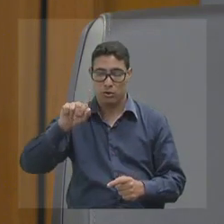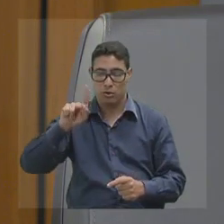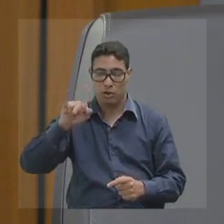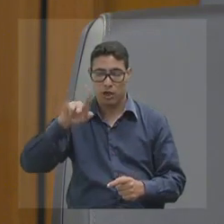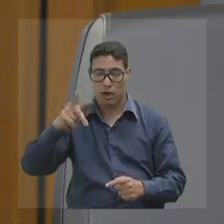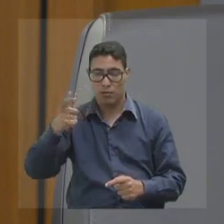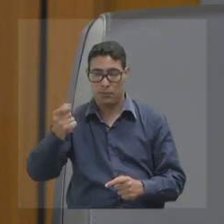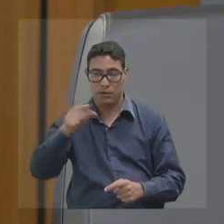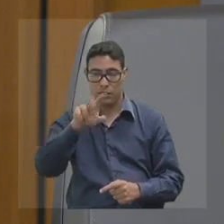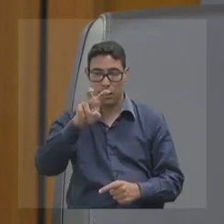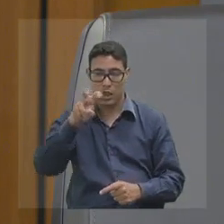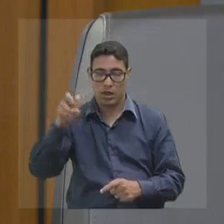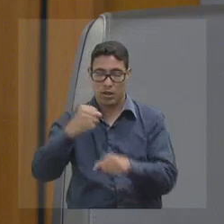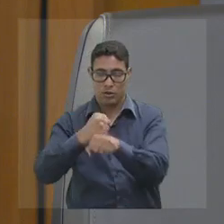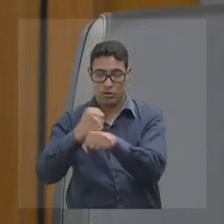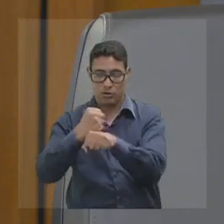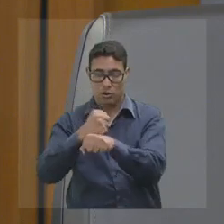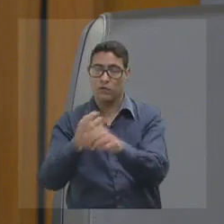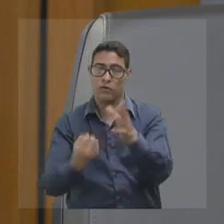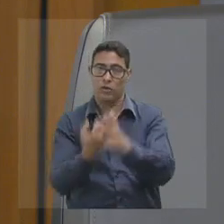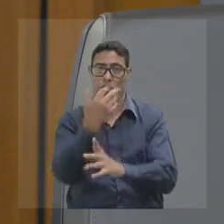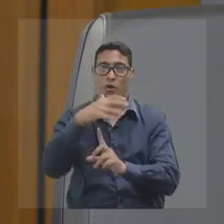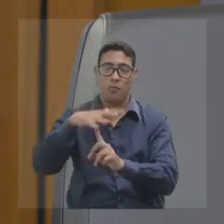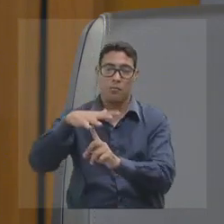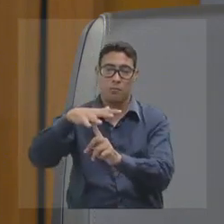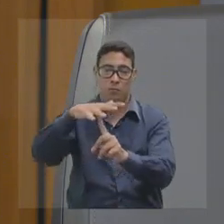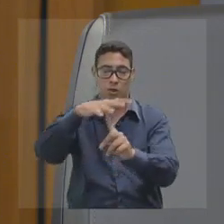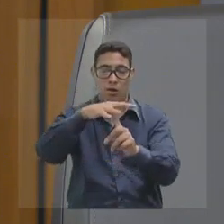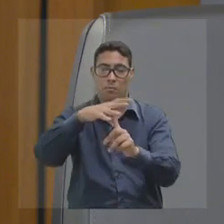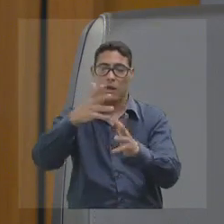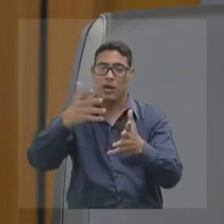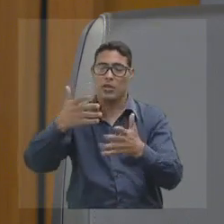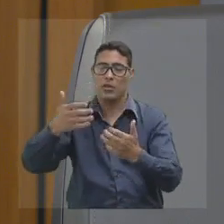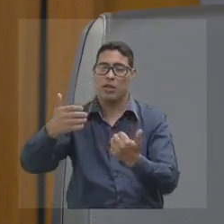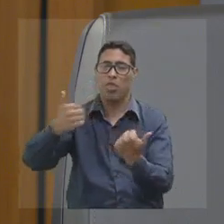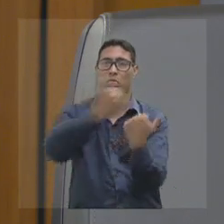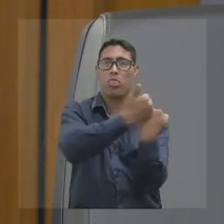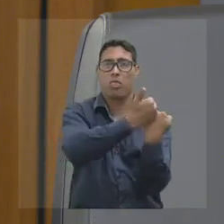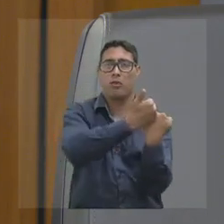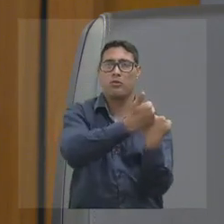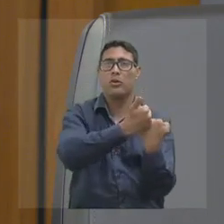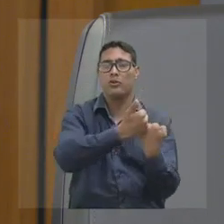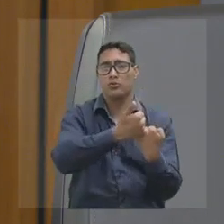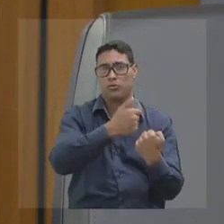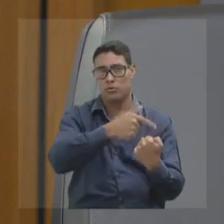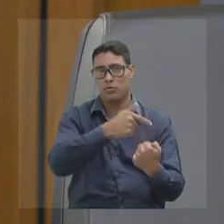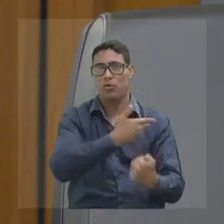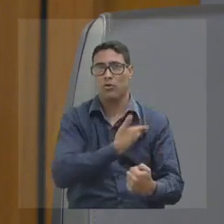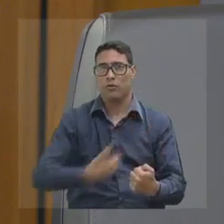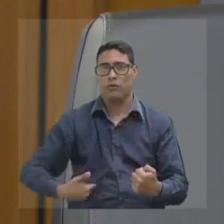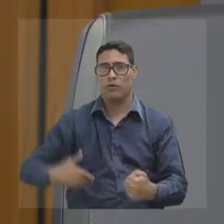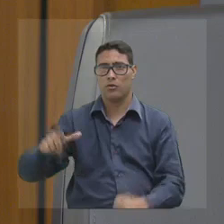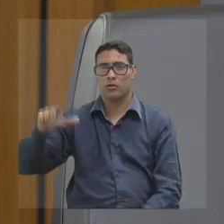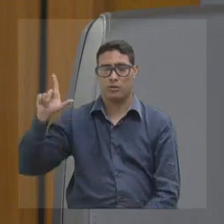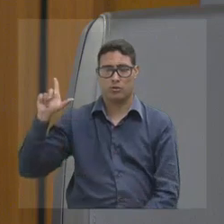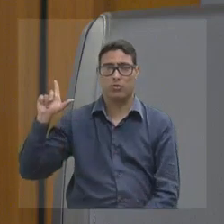ambiental foi criado um parque que sobrepor dessa comunidade tradicional o governo anterior